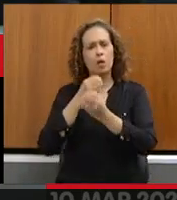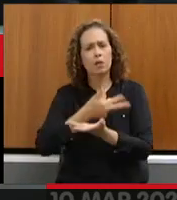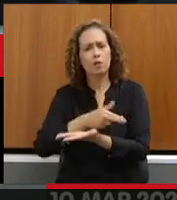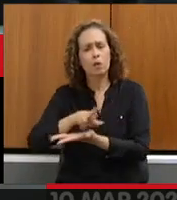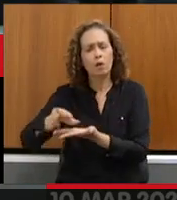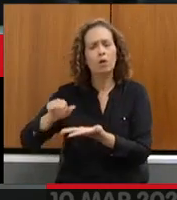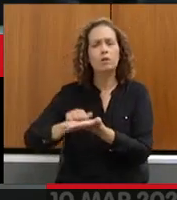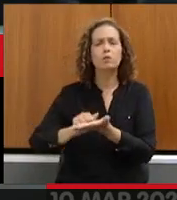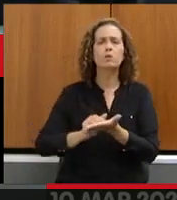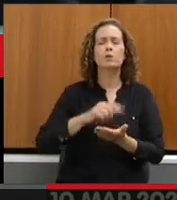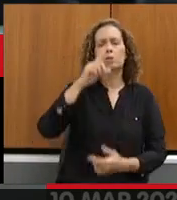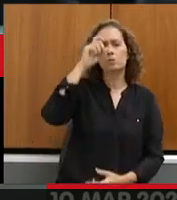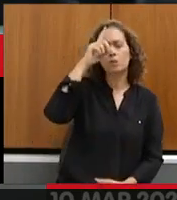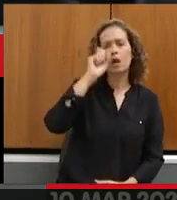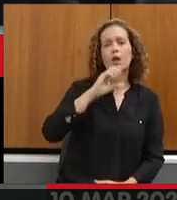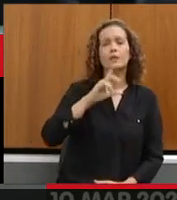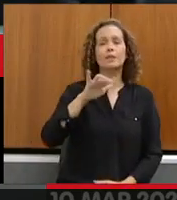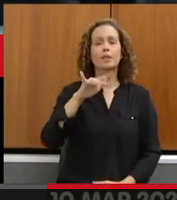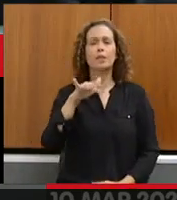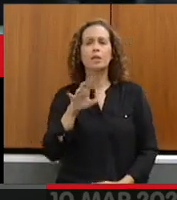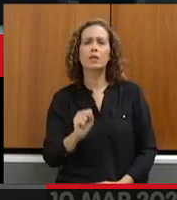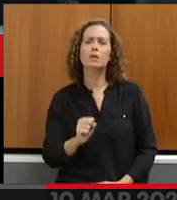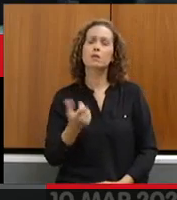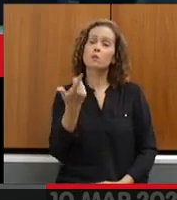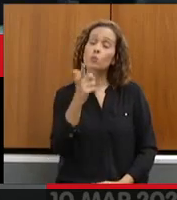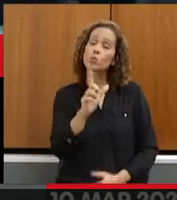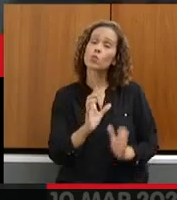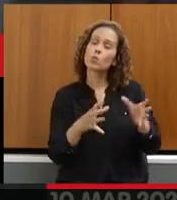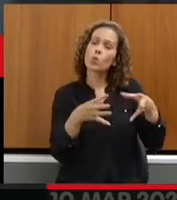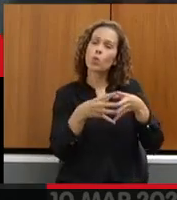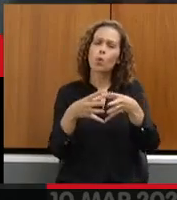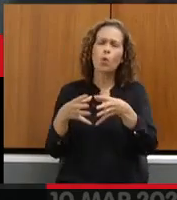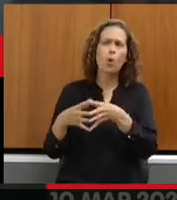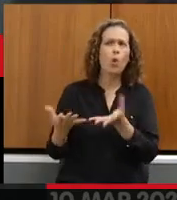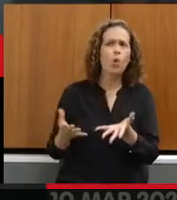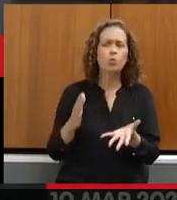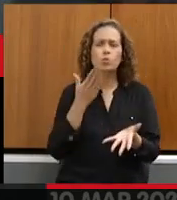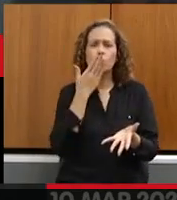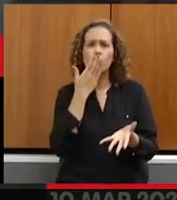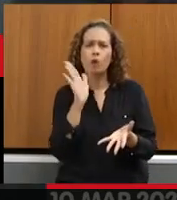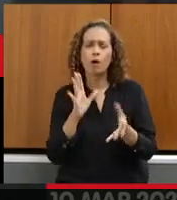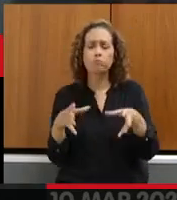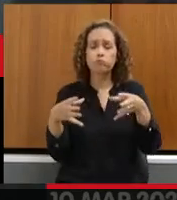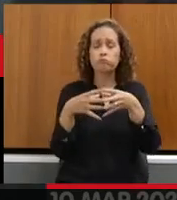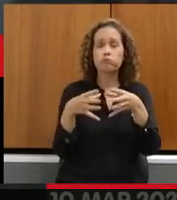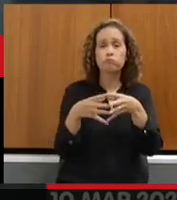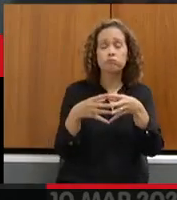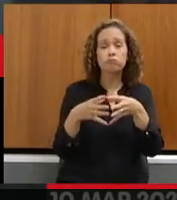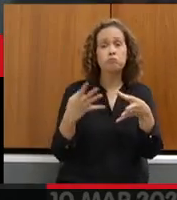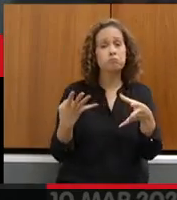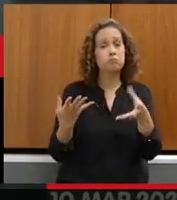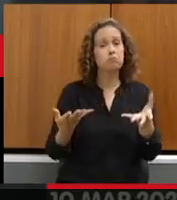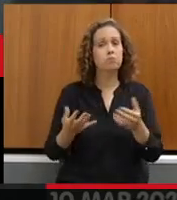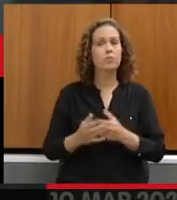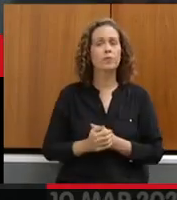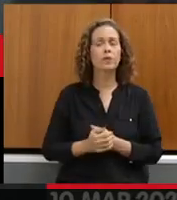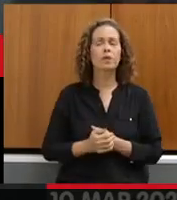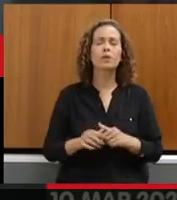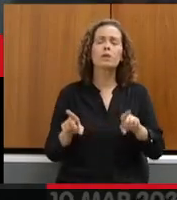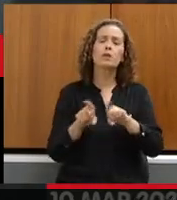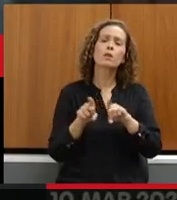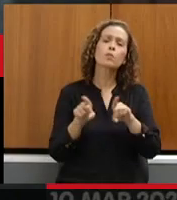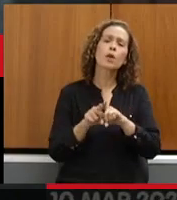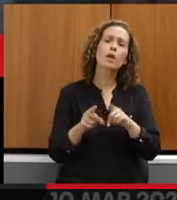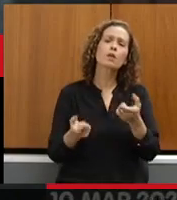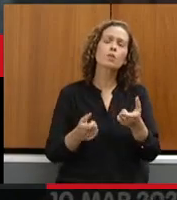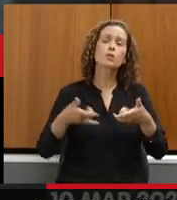clínicas Laboratórios entre outros eu acho que entre outros nesse conjunto que esses quatro se encaixam sobre a questão